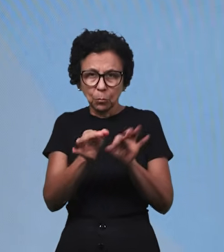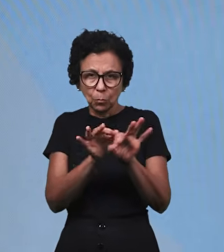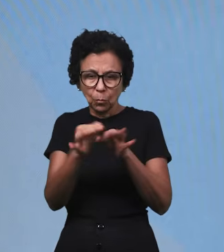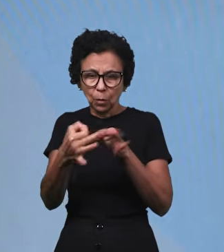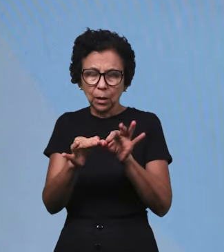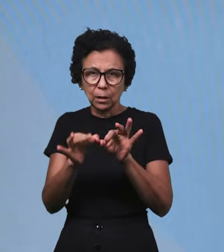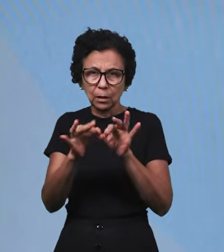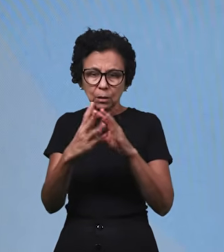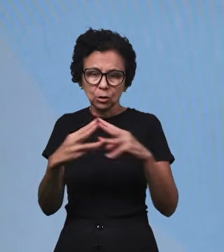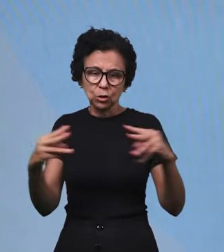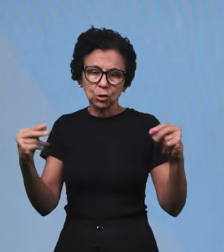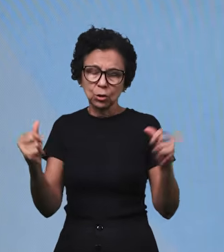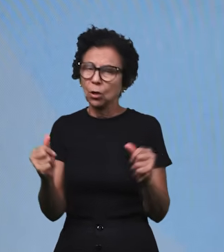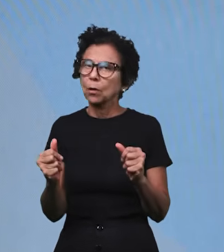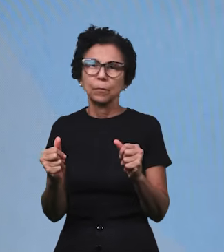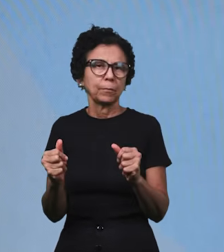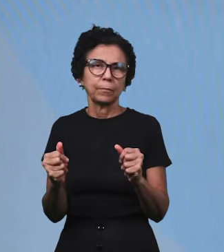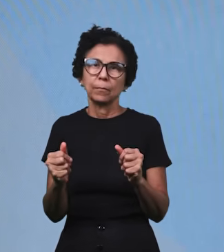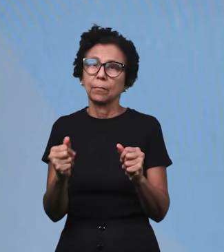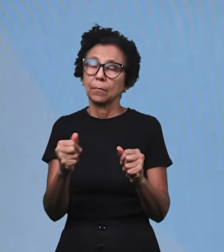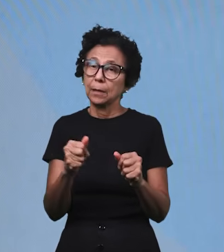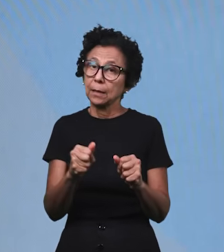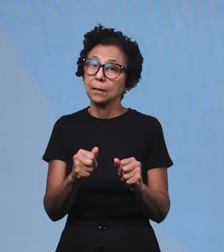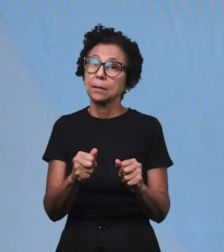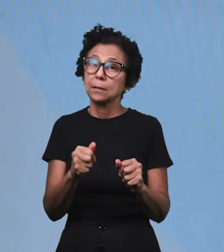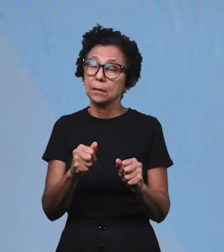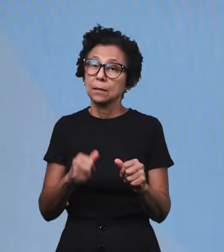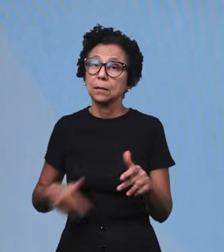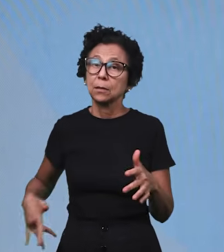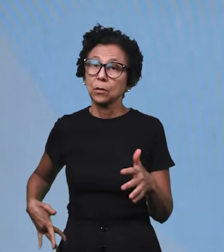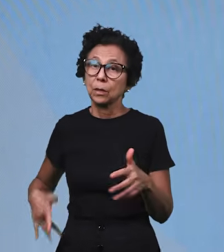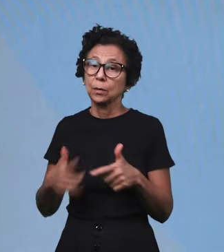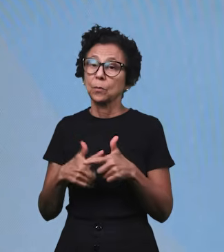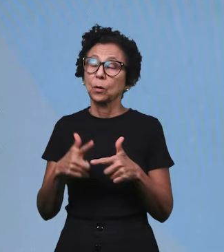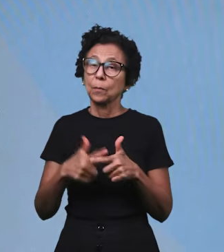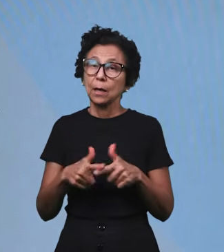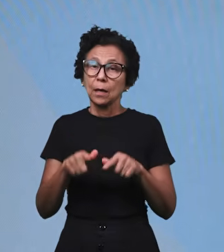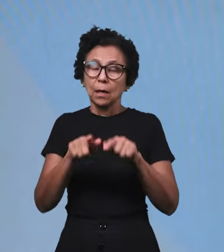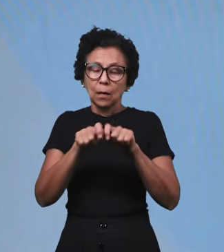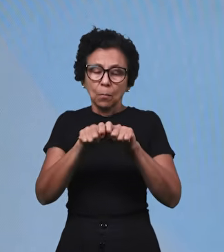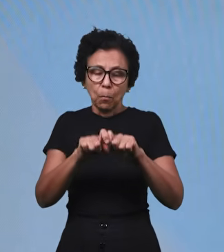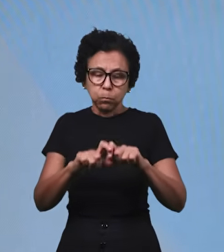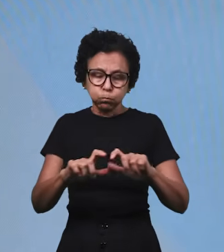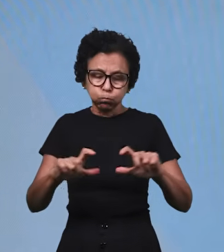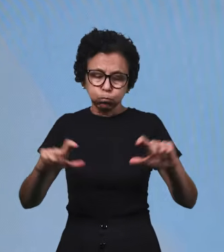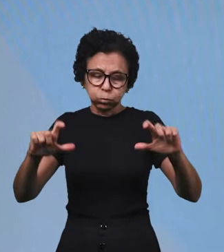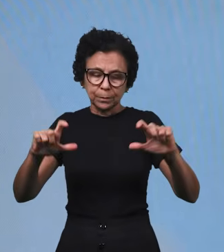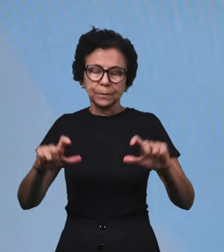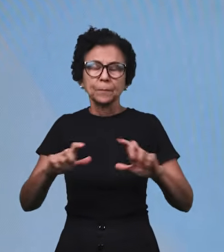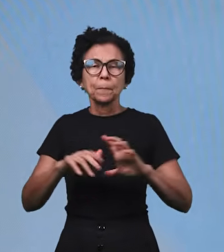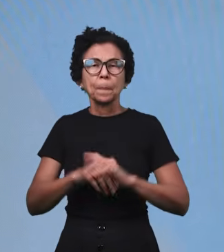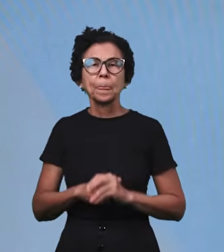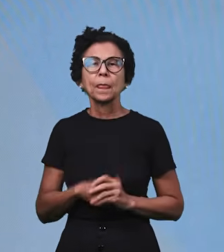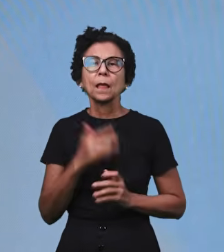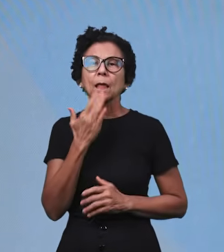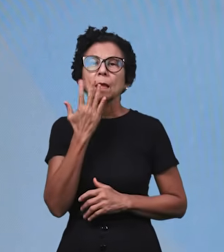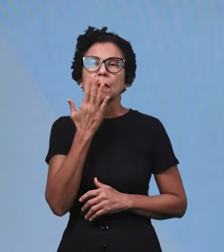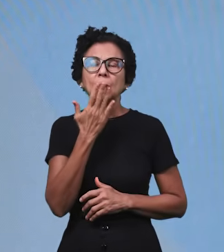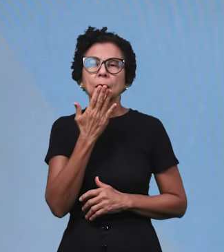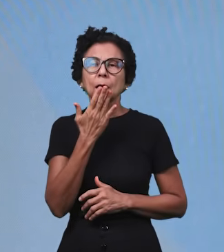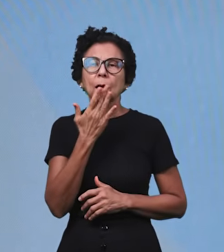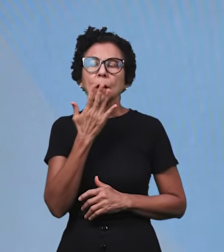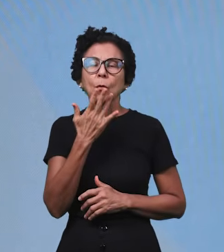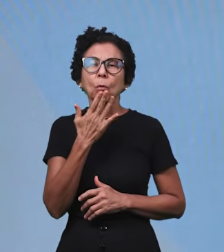fica persistente ali, grossa. É um sinal de que tem um problema renal importante. Cor da urina. Uma cor da